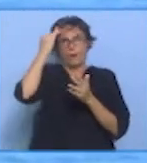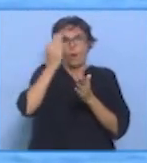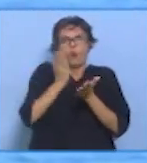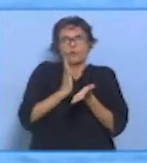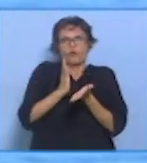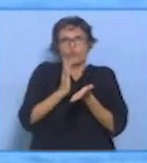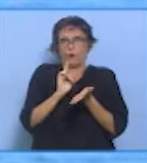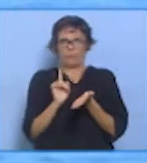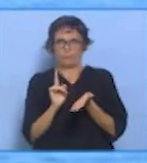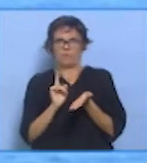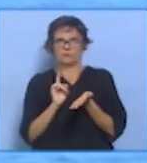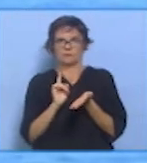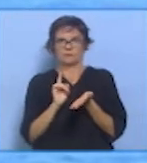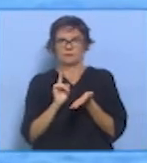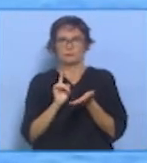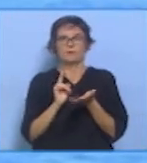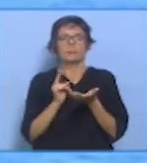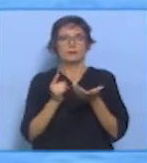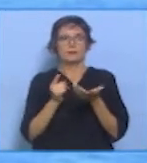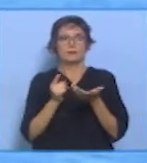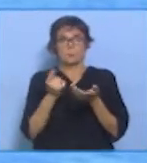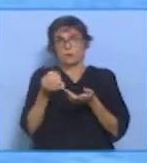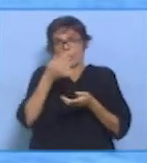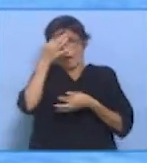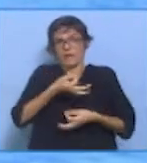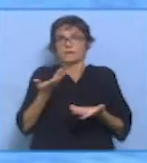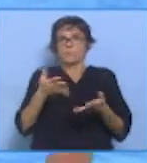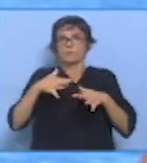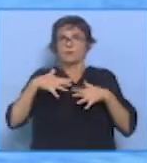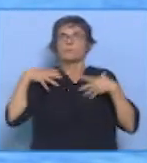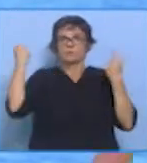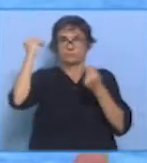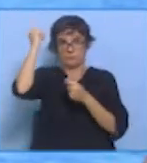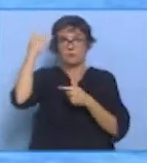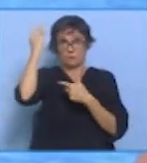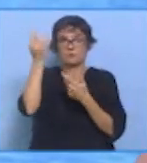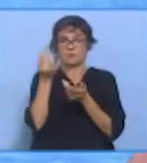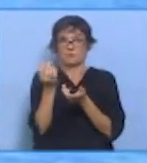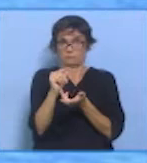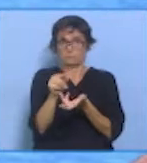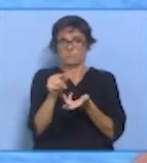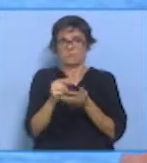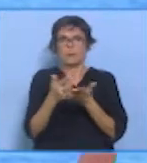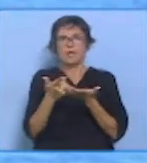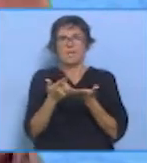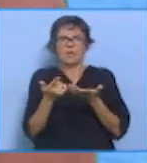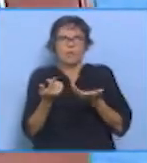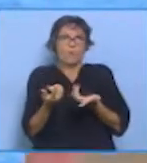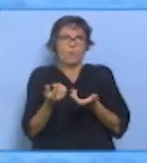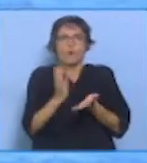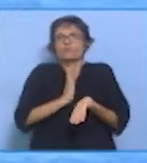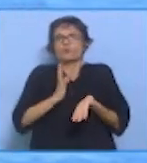mesmo contra aquilo que é a ação do Espírito Santo na Igreja, e também não ser demasiado sentimental, que é